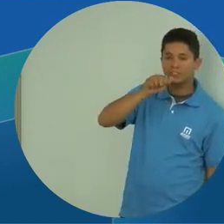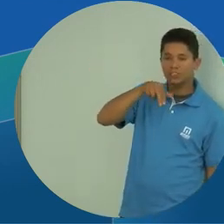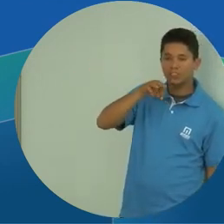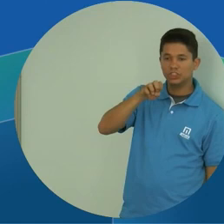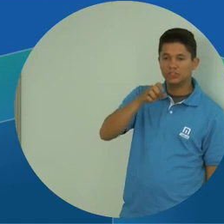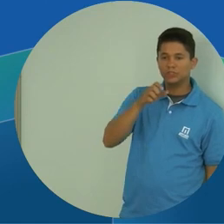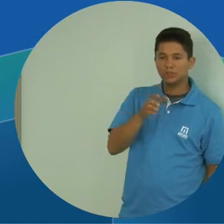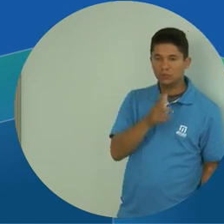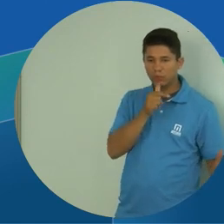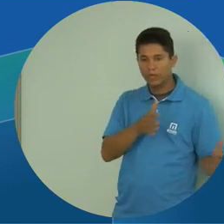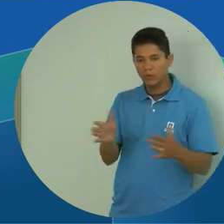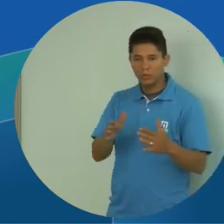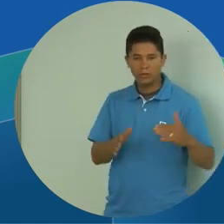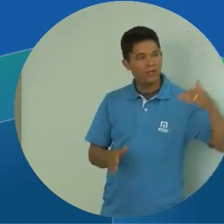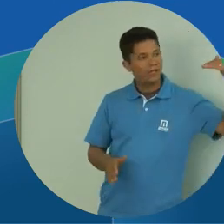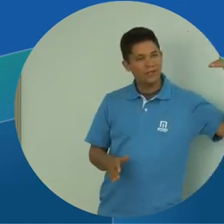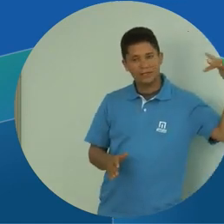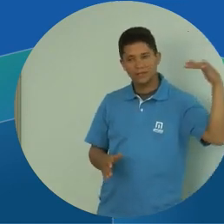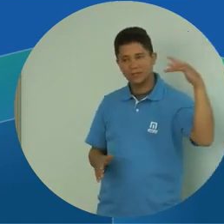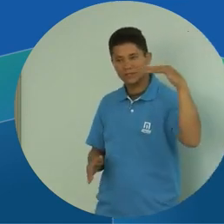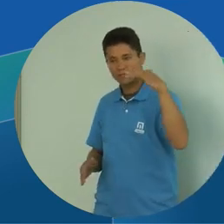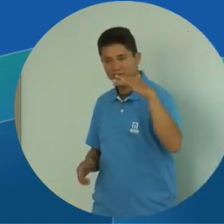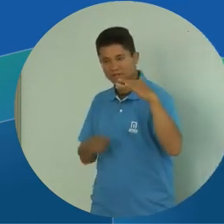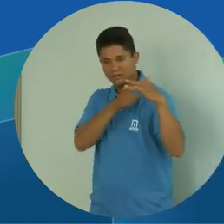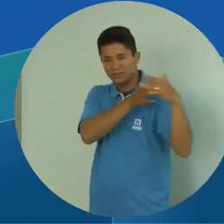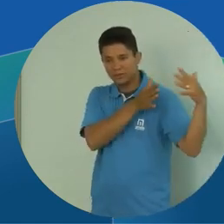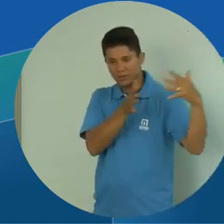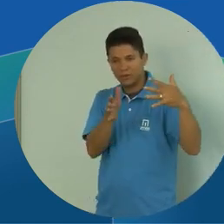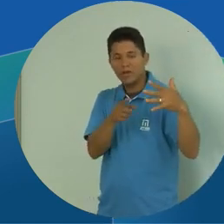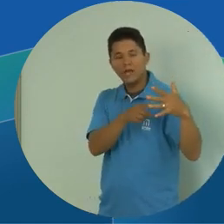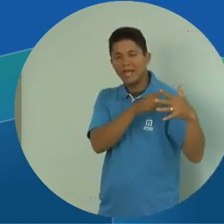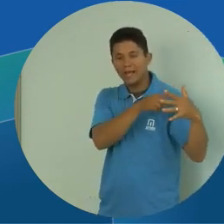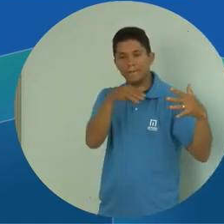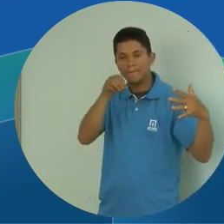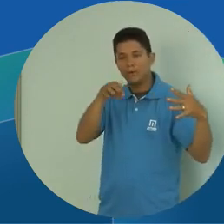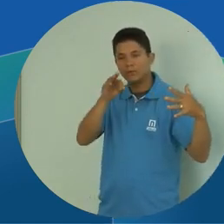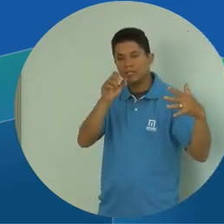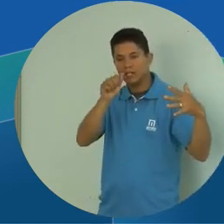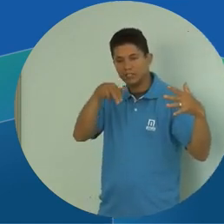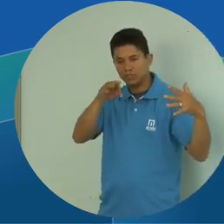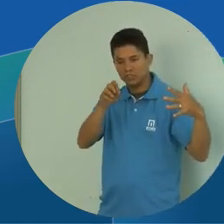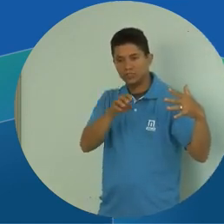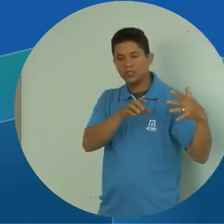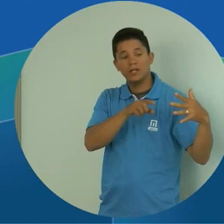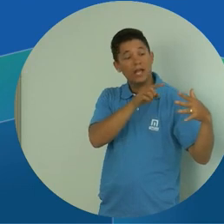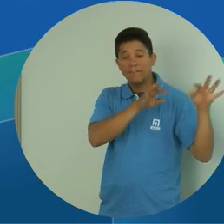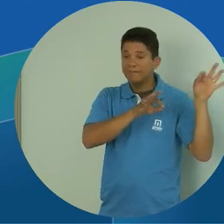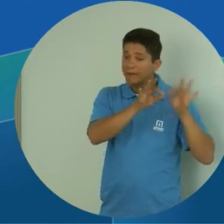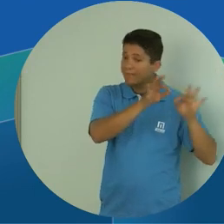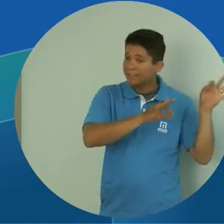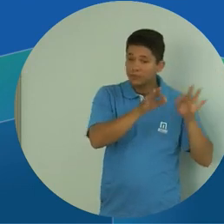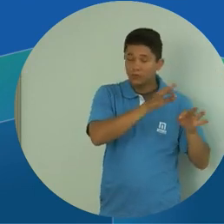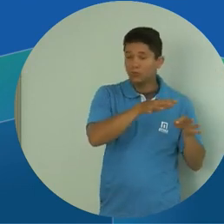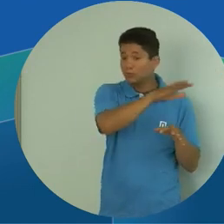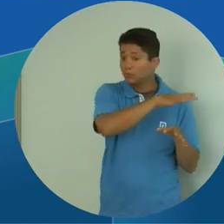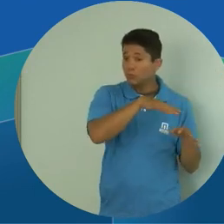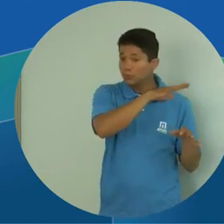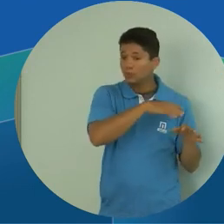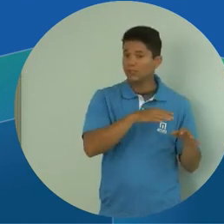muito próximo. E a nossa concepção de obra foi essa área. E a gente fez tudo para essa área, alugamos a